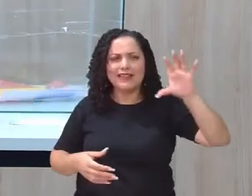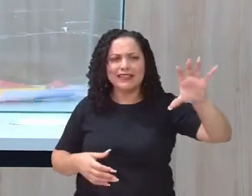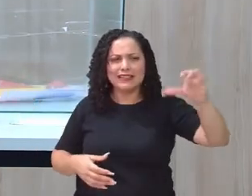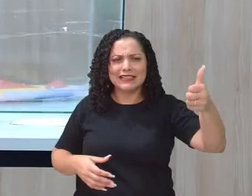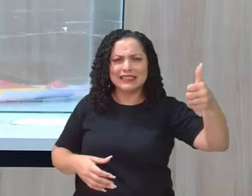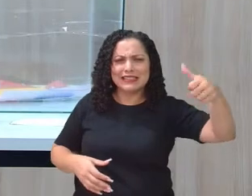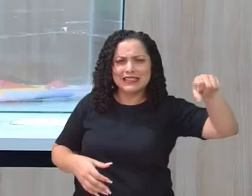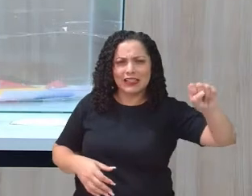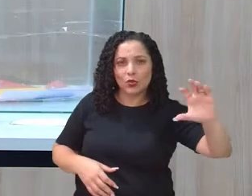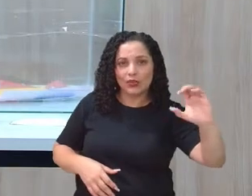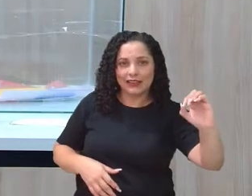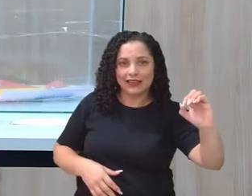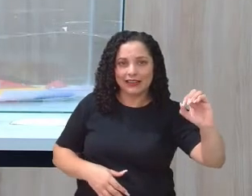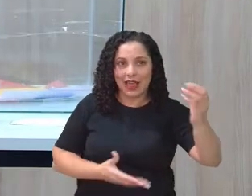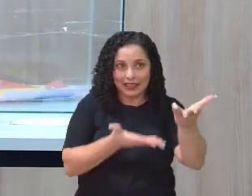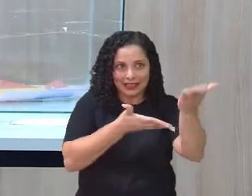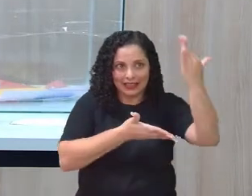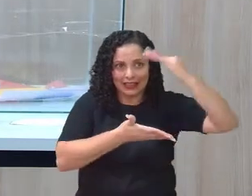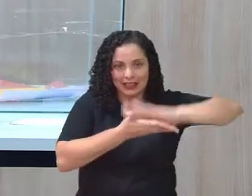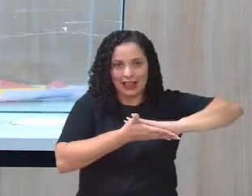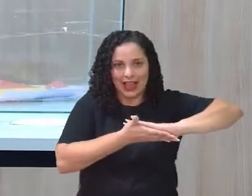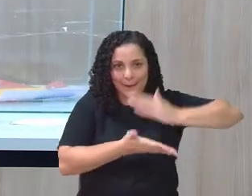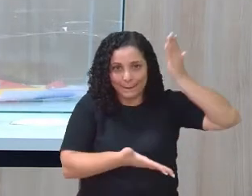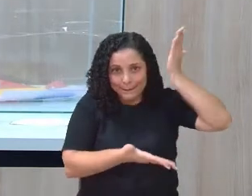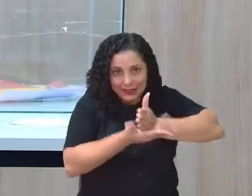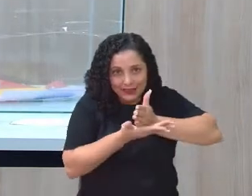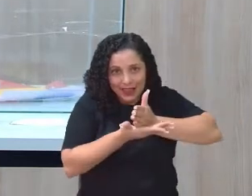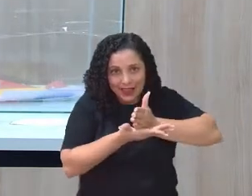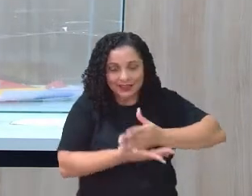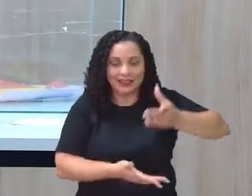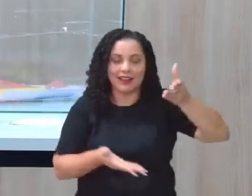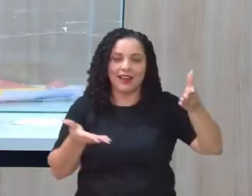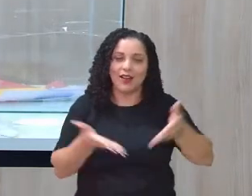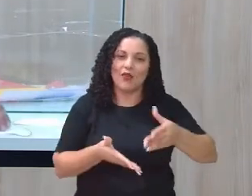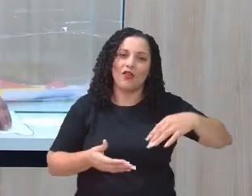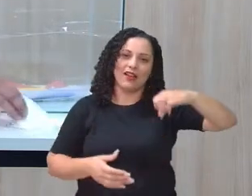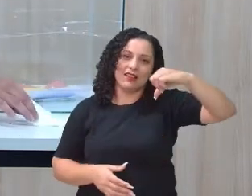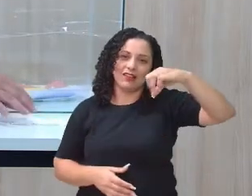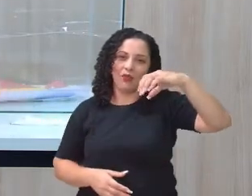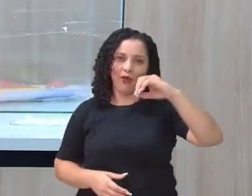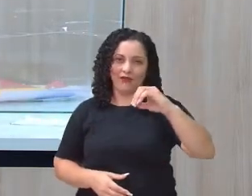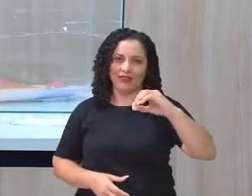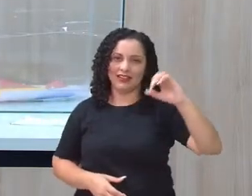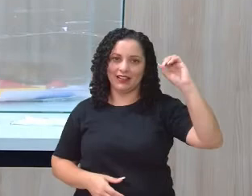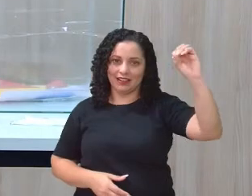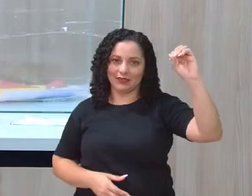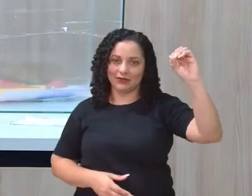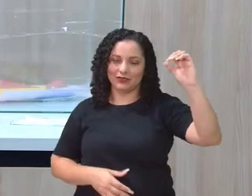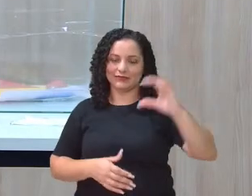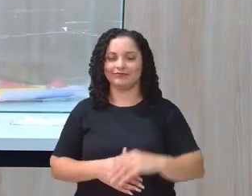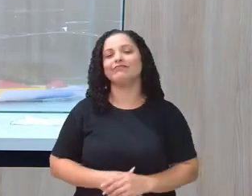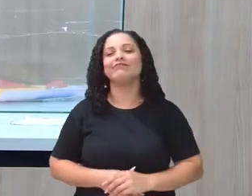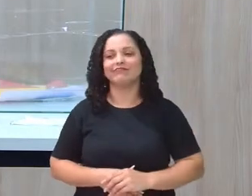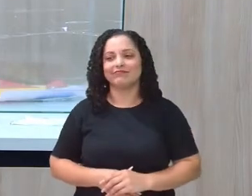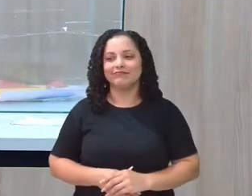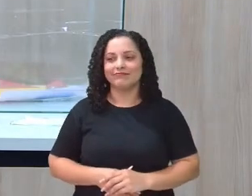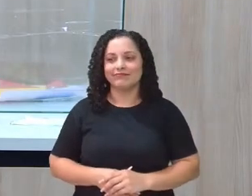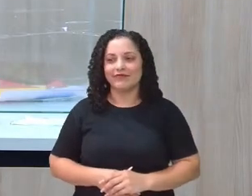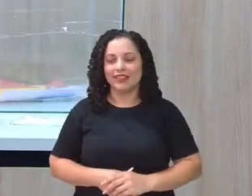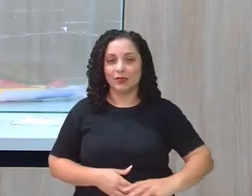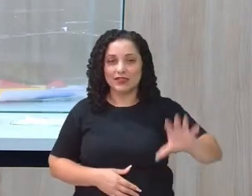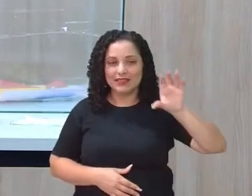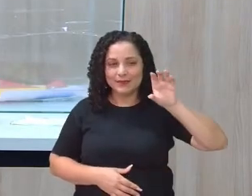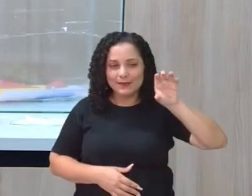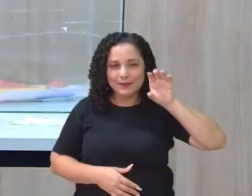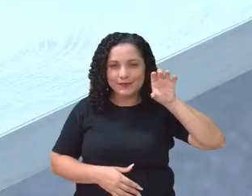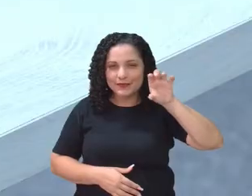aí na metade, eu tenho um ângulo de 90 graus. Então, esse pedacinho aqui, ó, esse